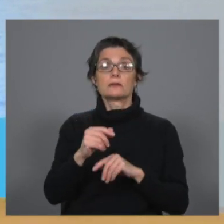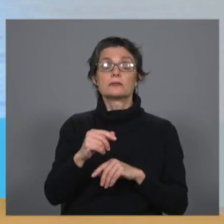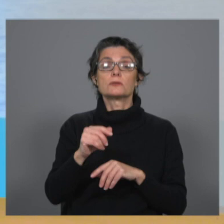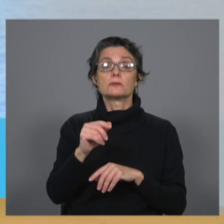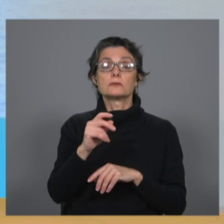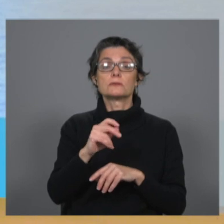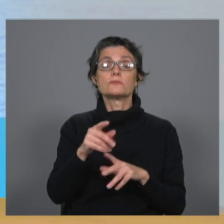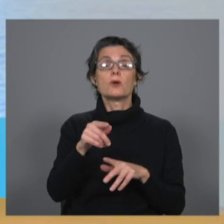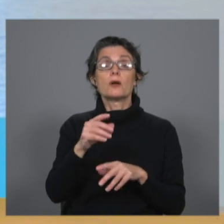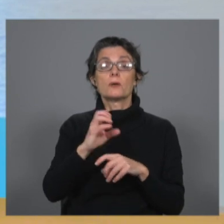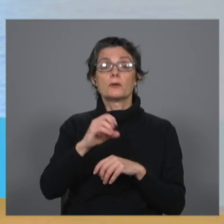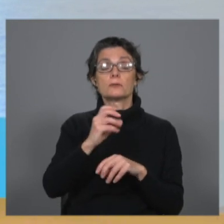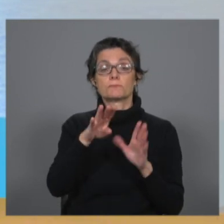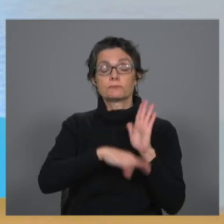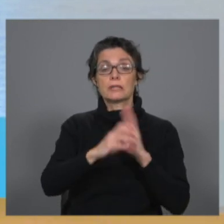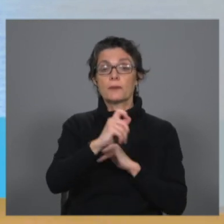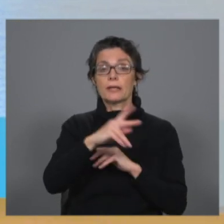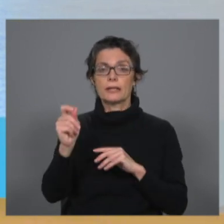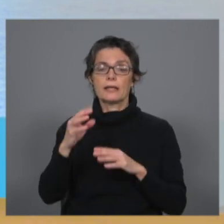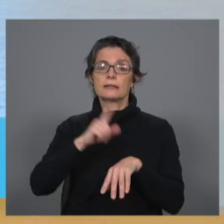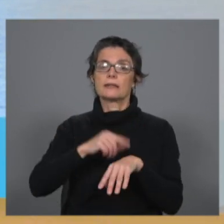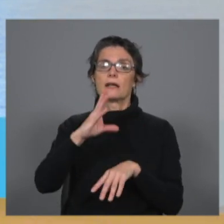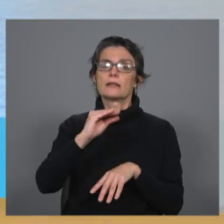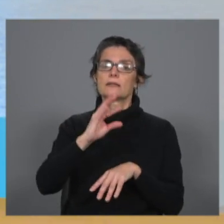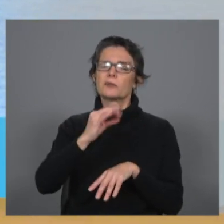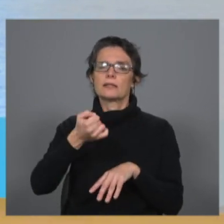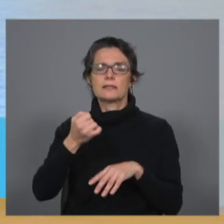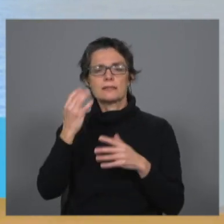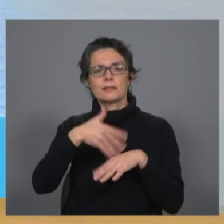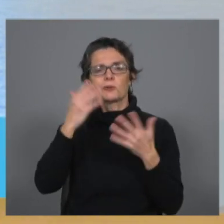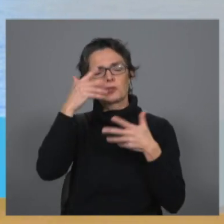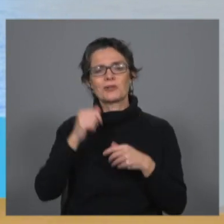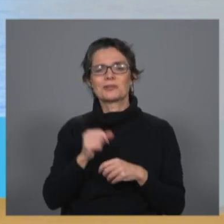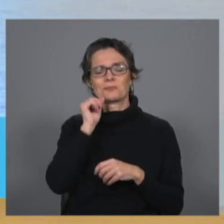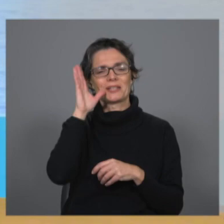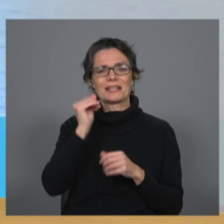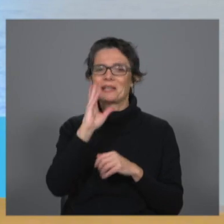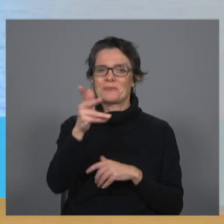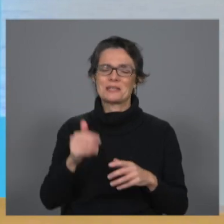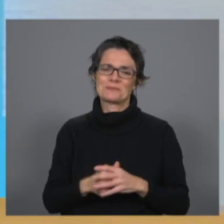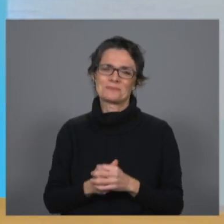22h45 na Antena 1. Tenha uma boa tarde e até amanhã, se Deus quiser.